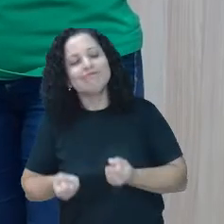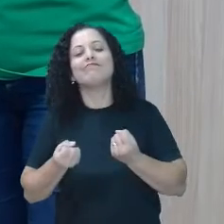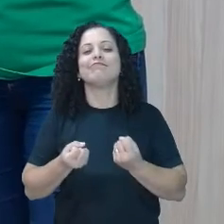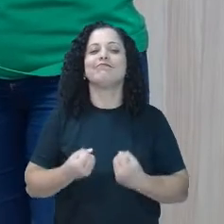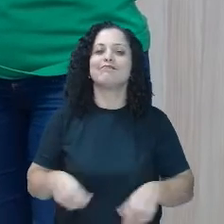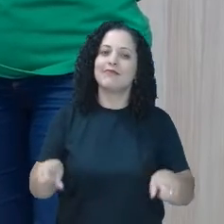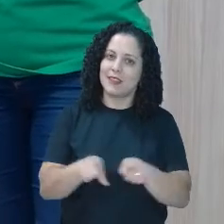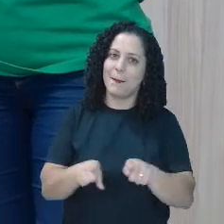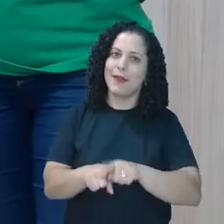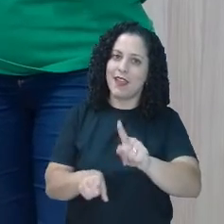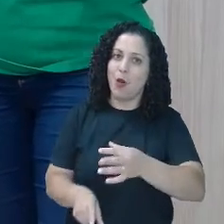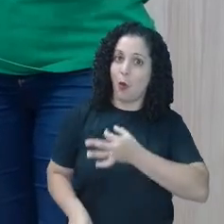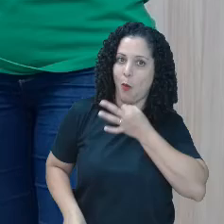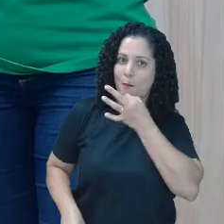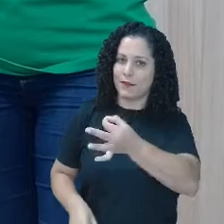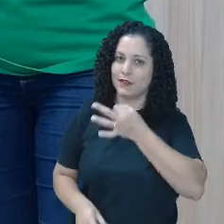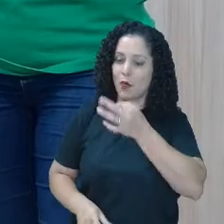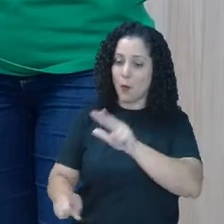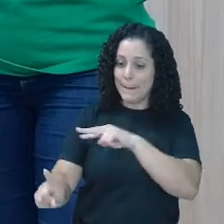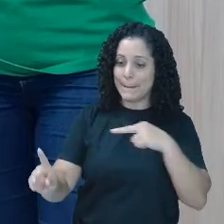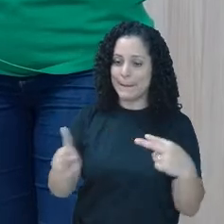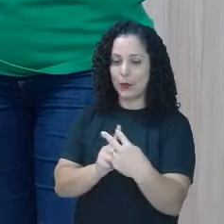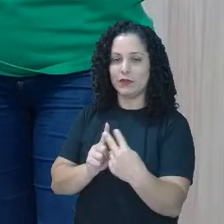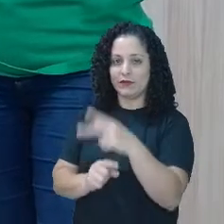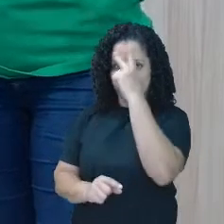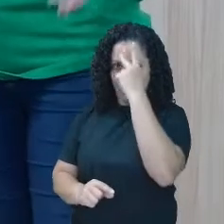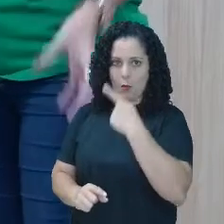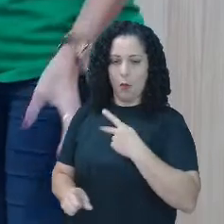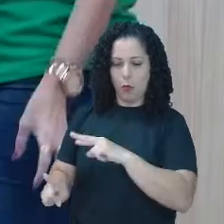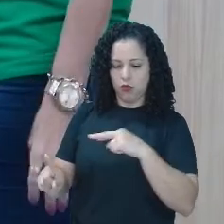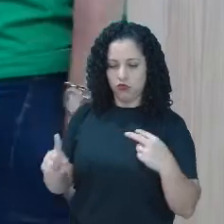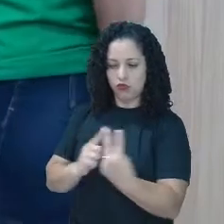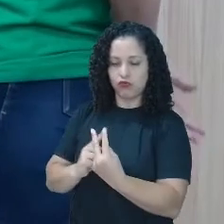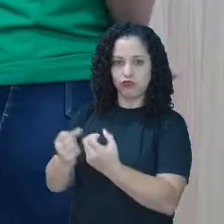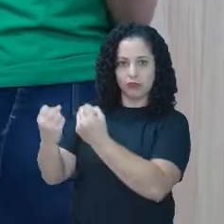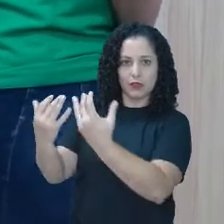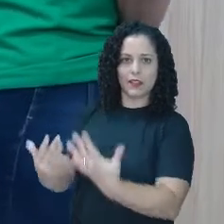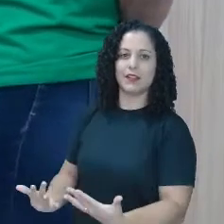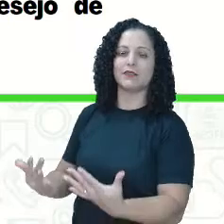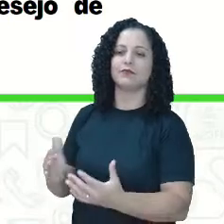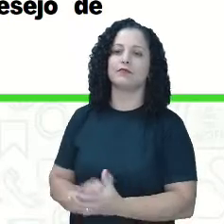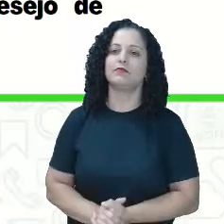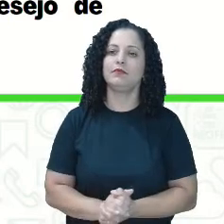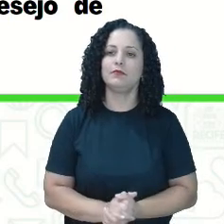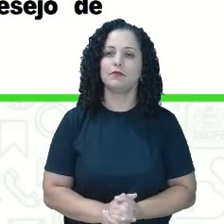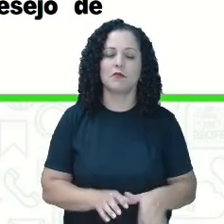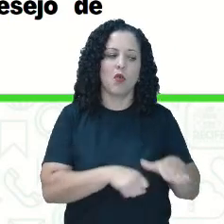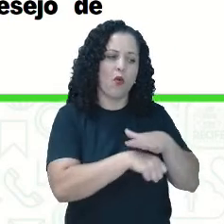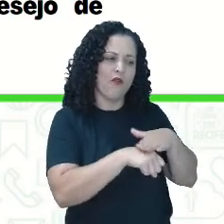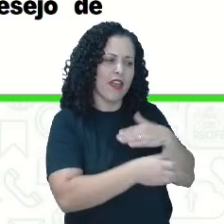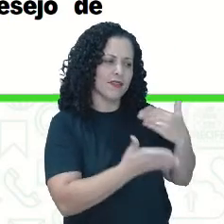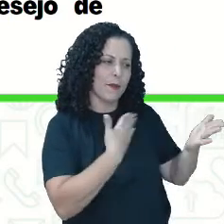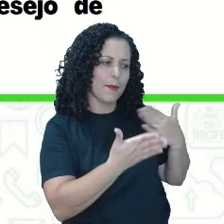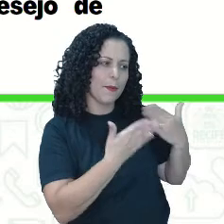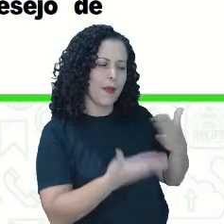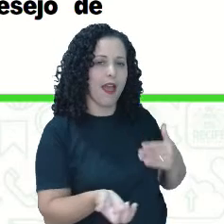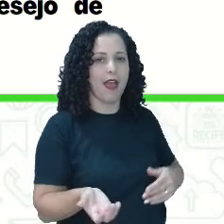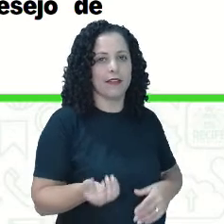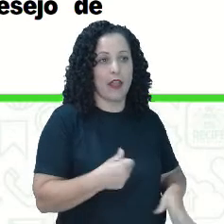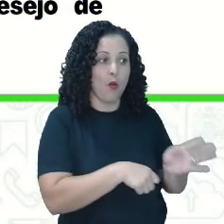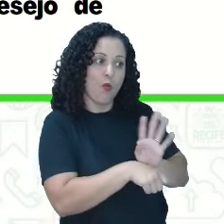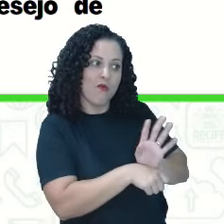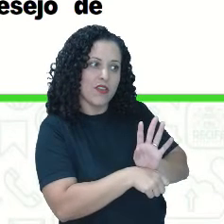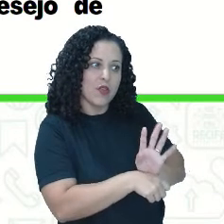argumento. Vocês estão mostrando o ponto de vista de vocês, tá certo? Então, uma simples conversa com um amigo sobre um filme